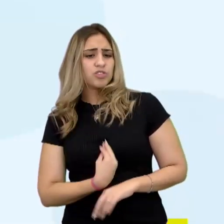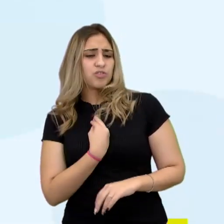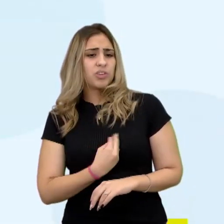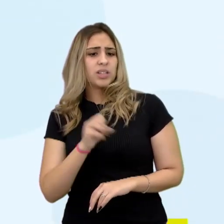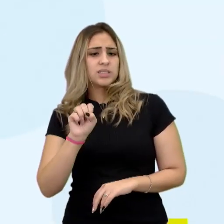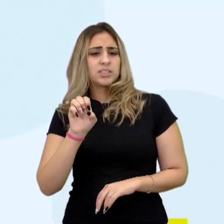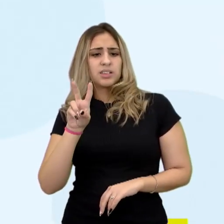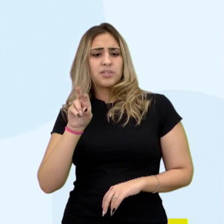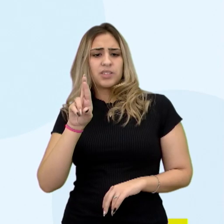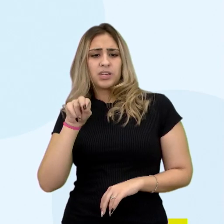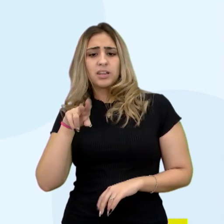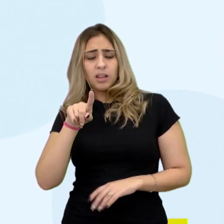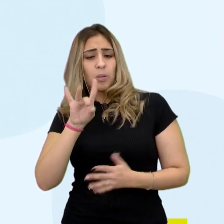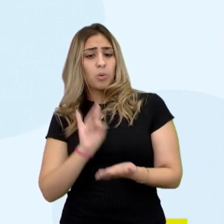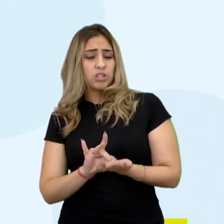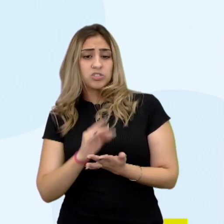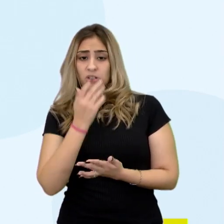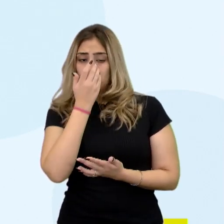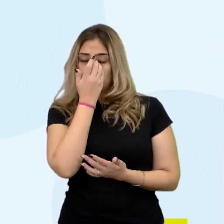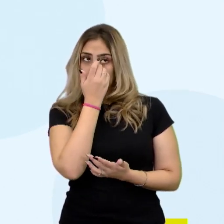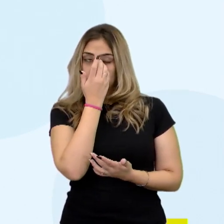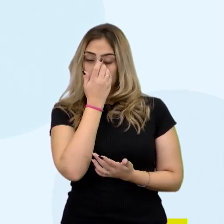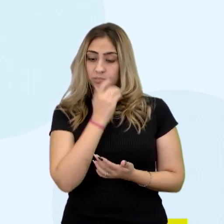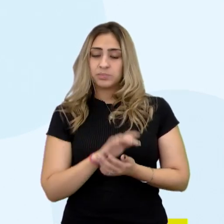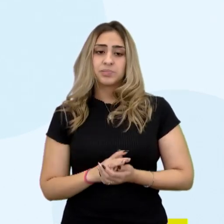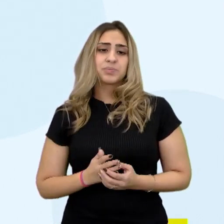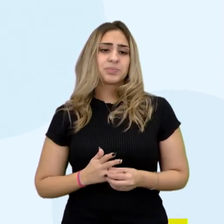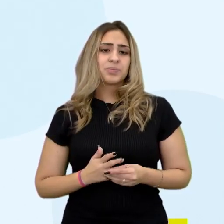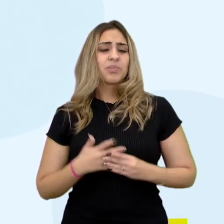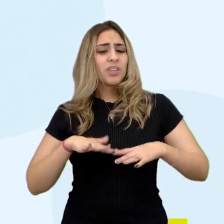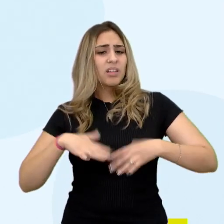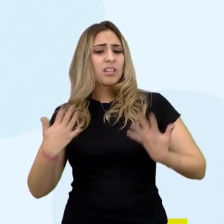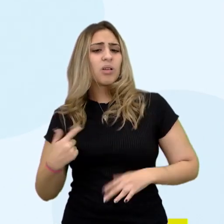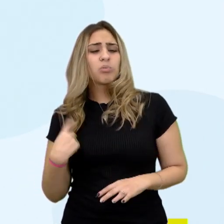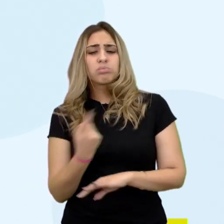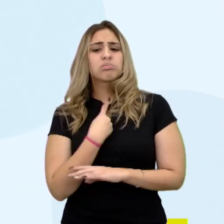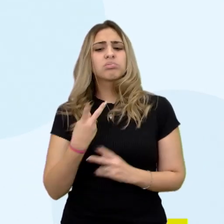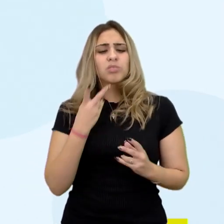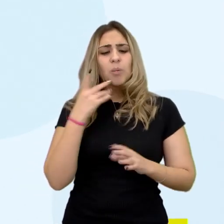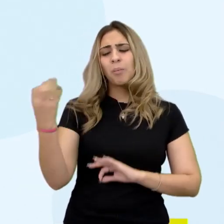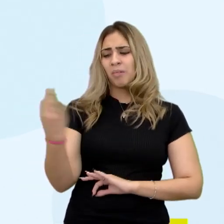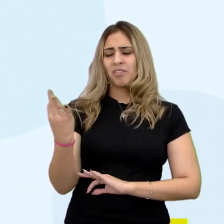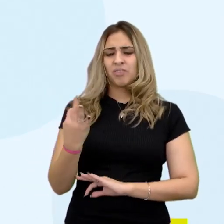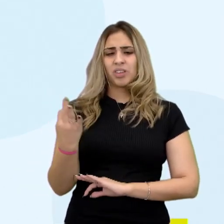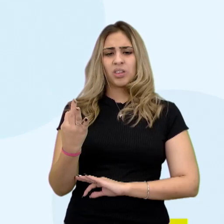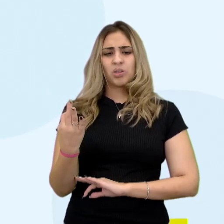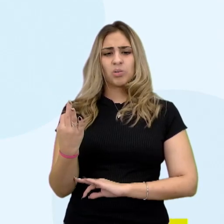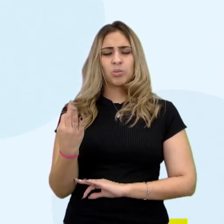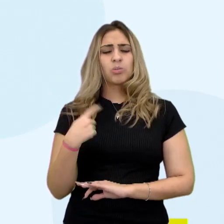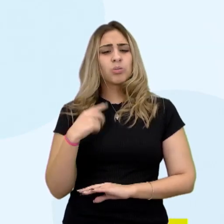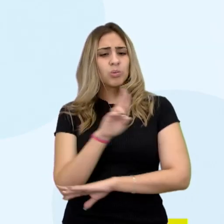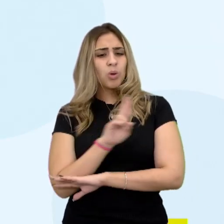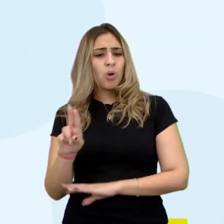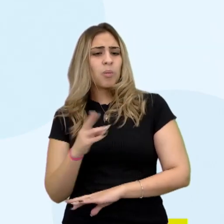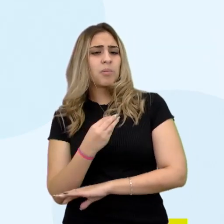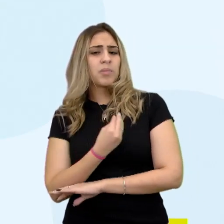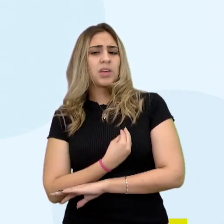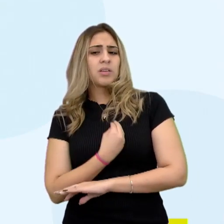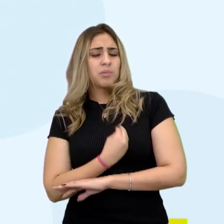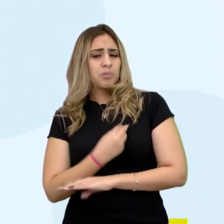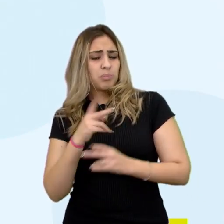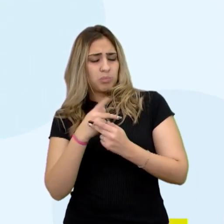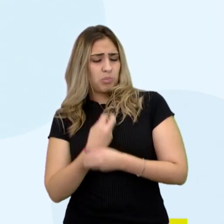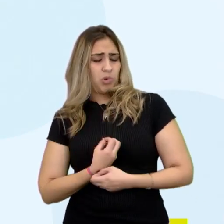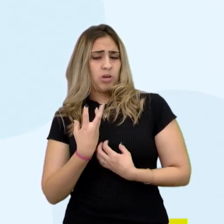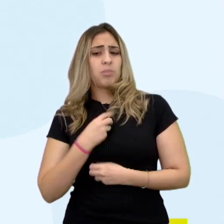Severina, é o título original do poema, Morte e Vida Severina. Então, você falou perfeitamente. Ó, se o nome do poema é Morte e Vida,